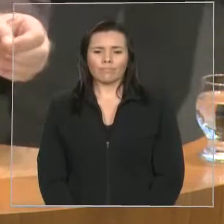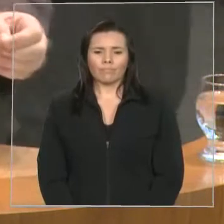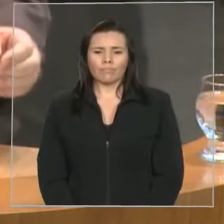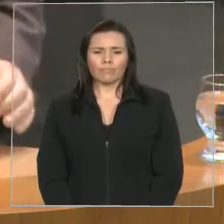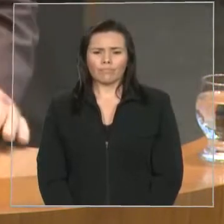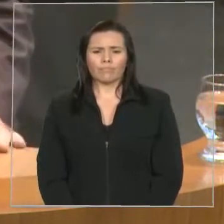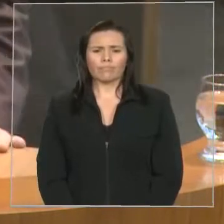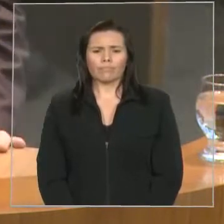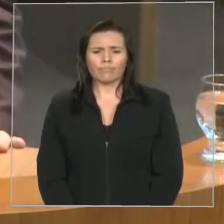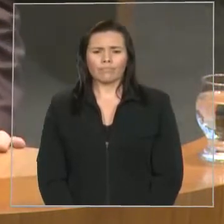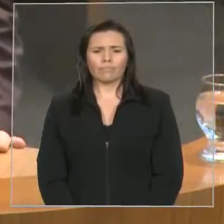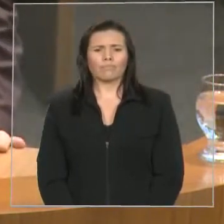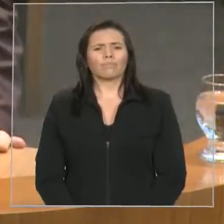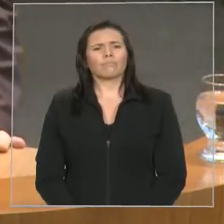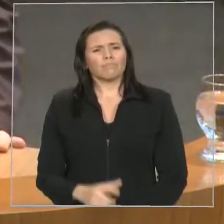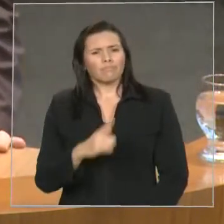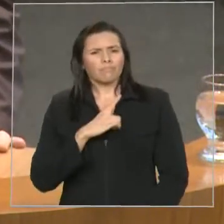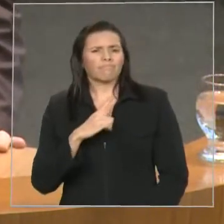preparado